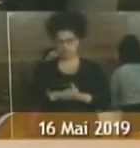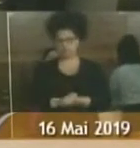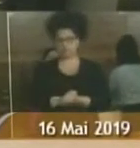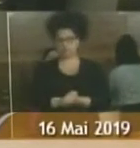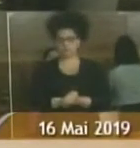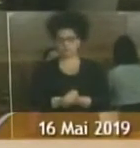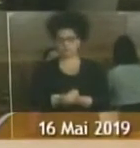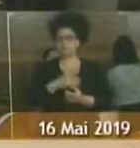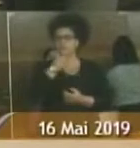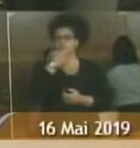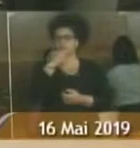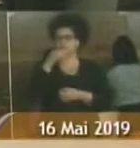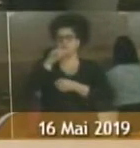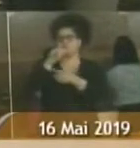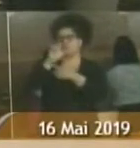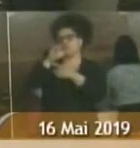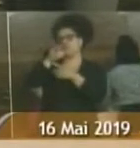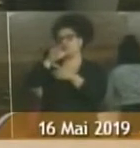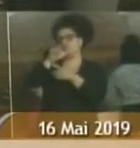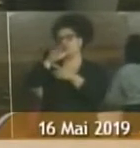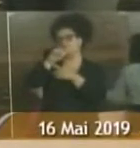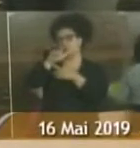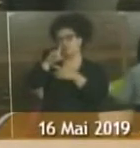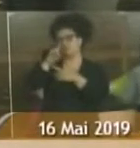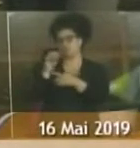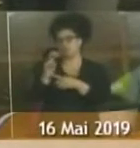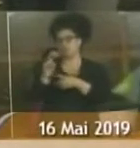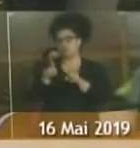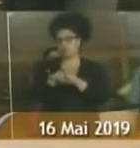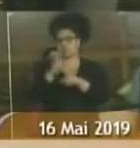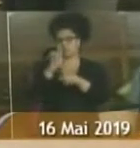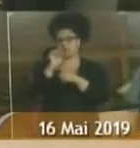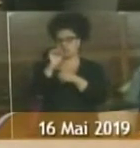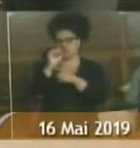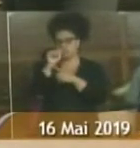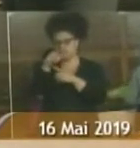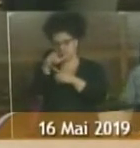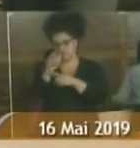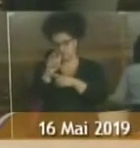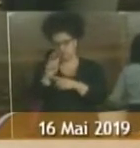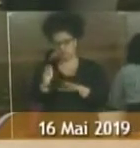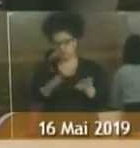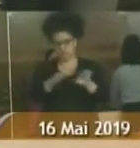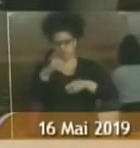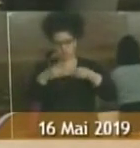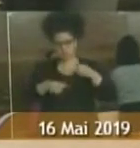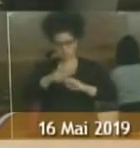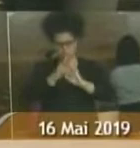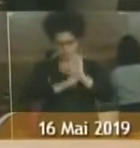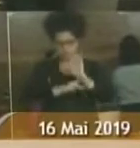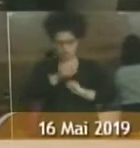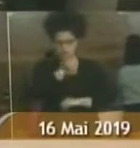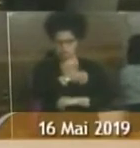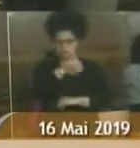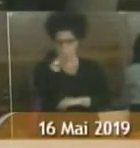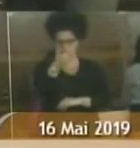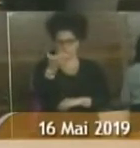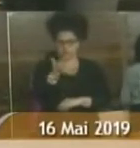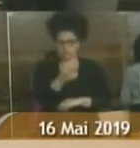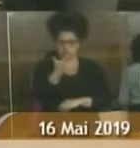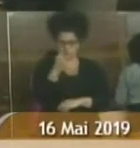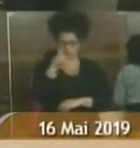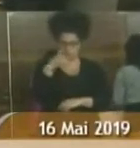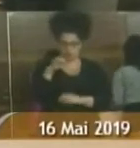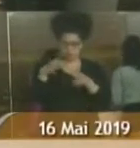por Gessinaldo de Aragão Santana e Rosana Alves Pinheiro Santana. Em discussão única, o parecer número